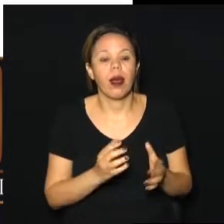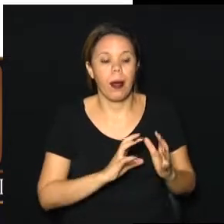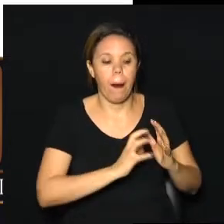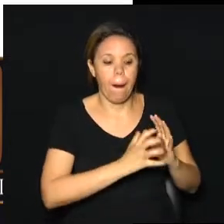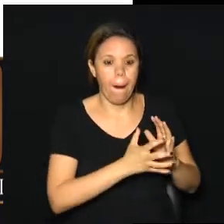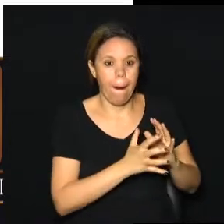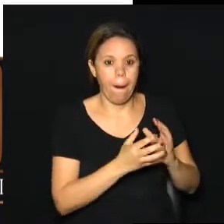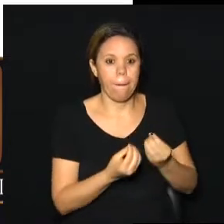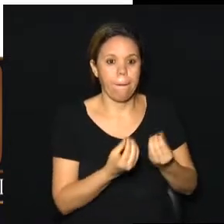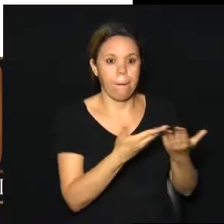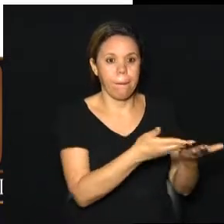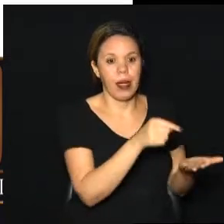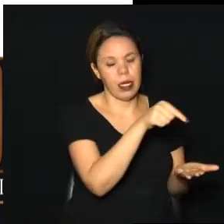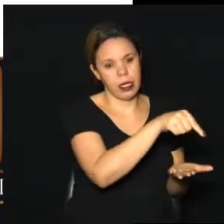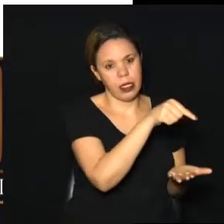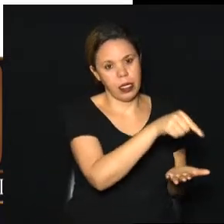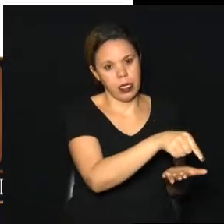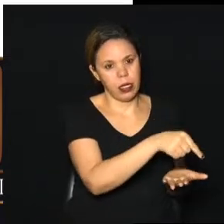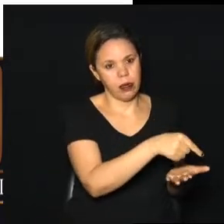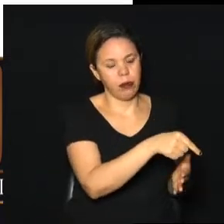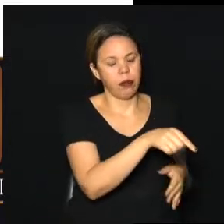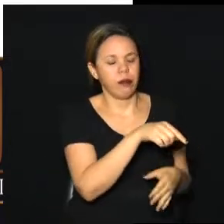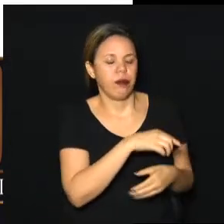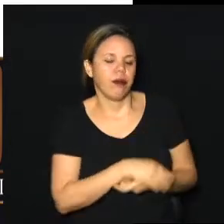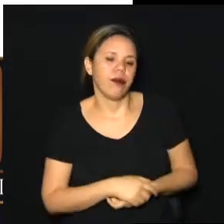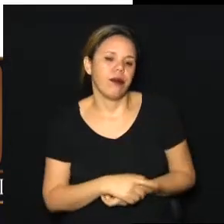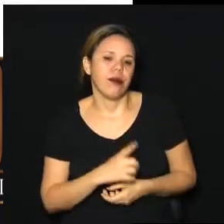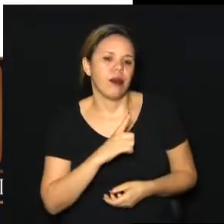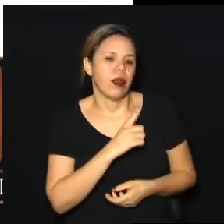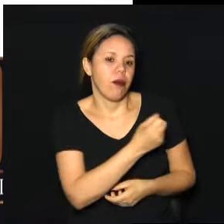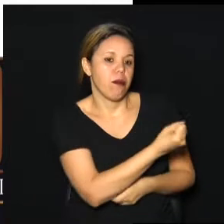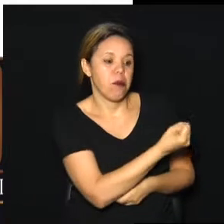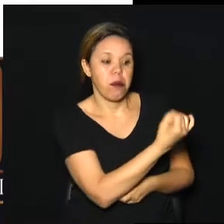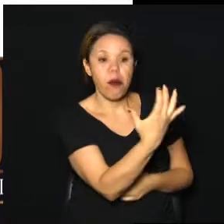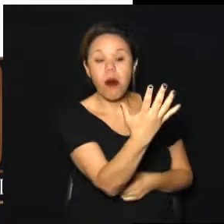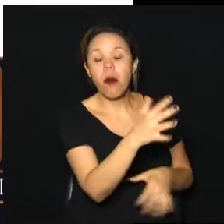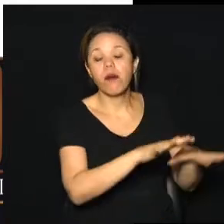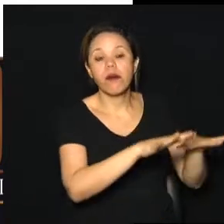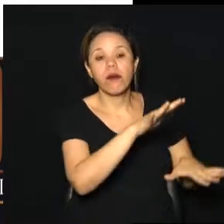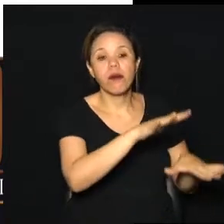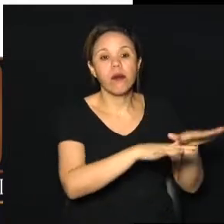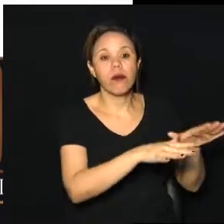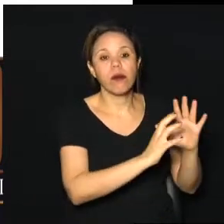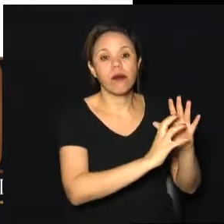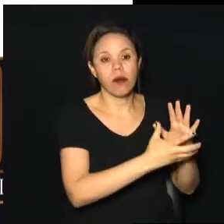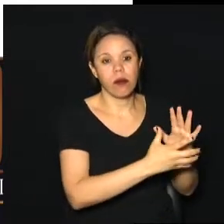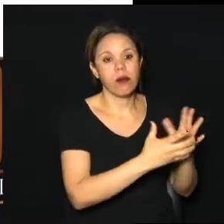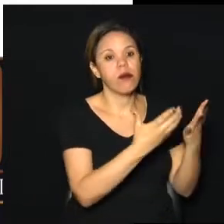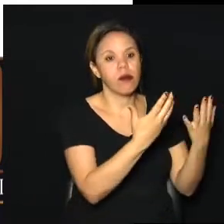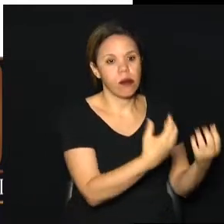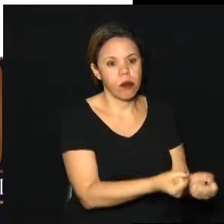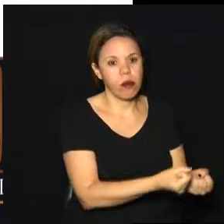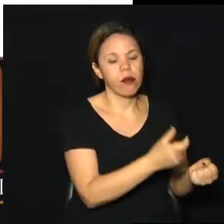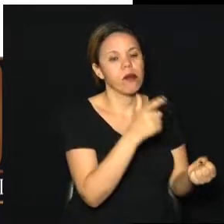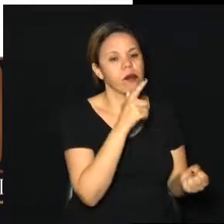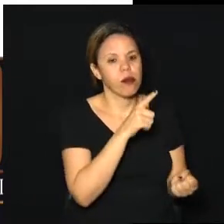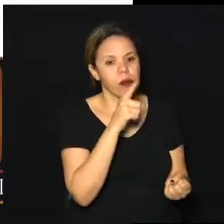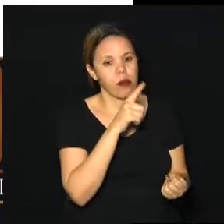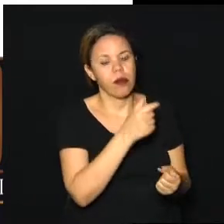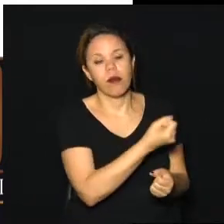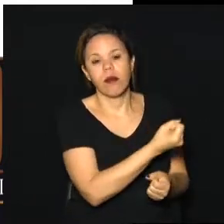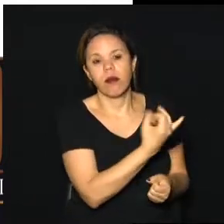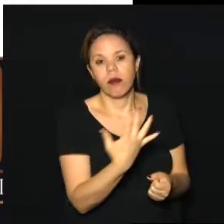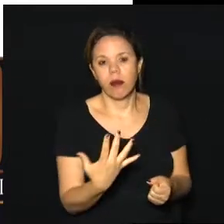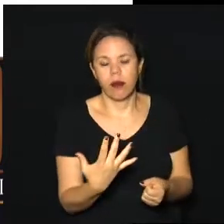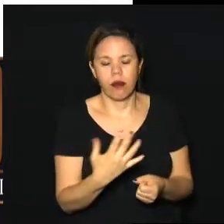partido e o partido, conforme tem um determinado número de votos, adquire uma determinada quantidade,